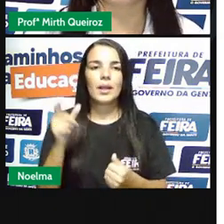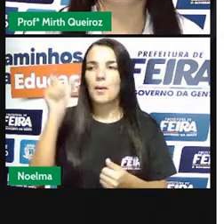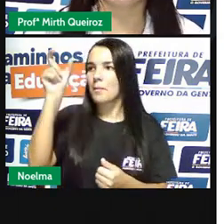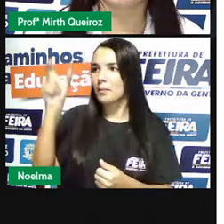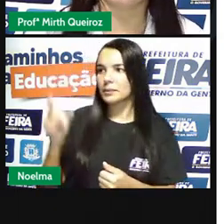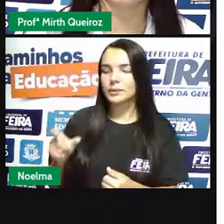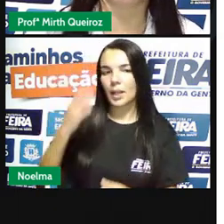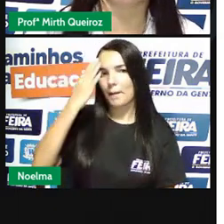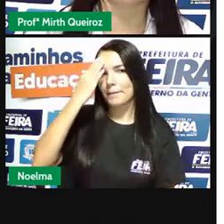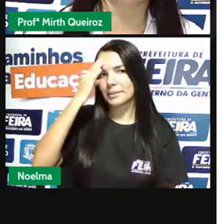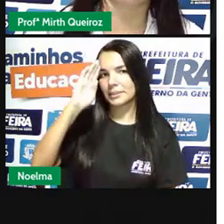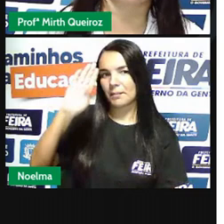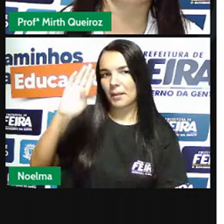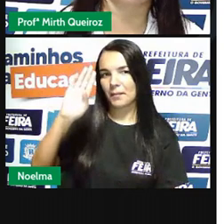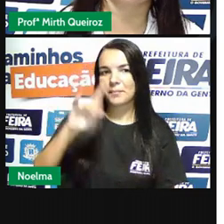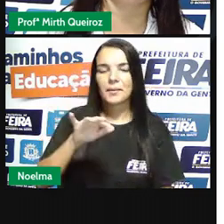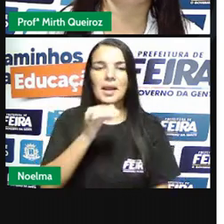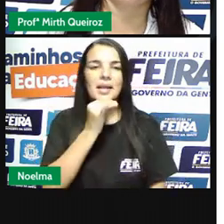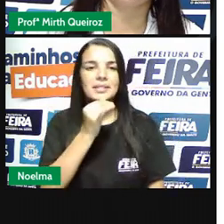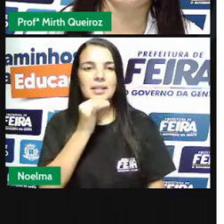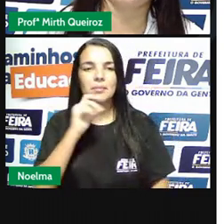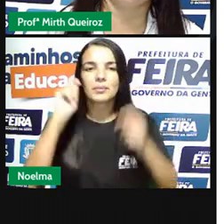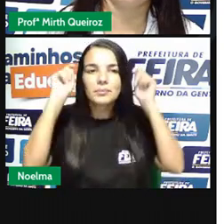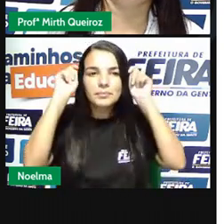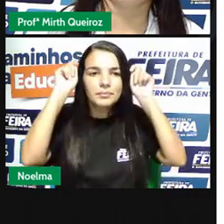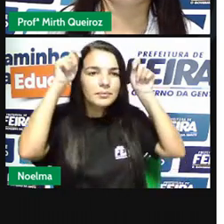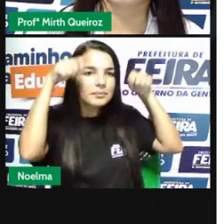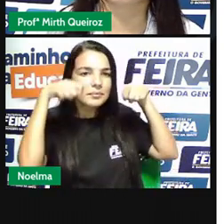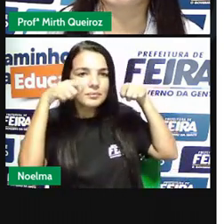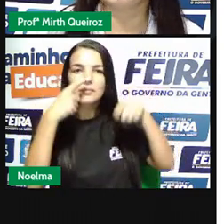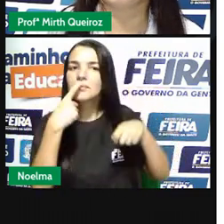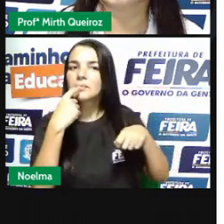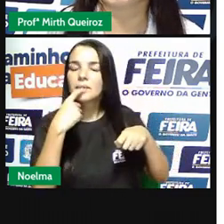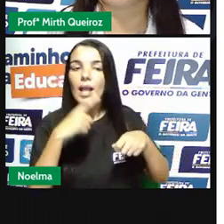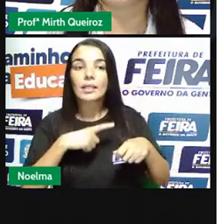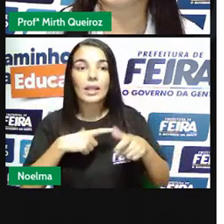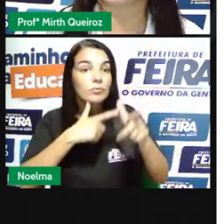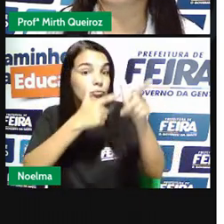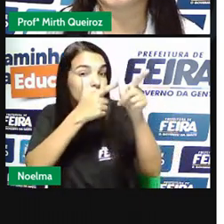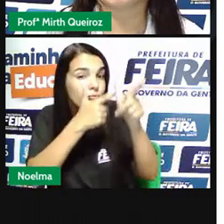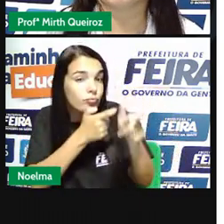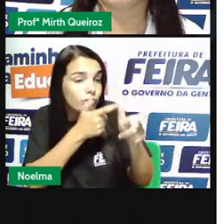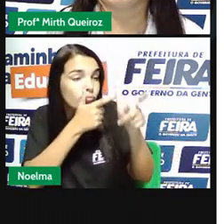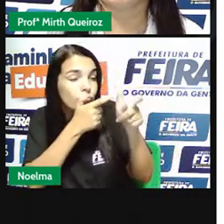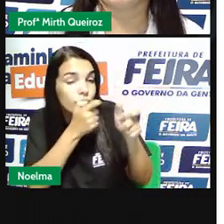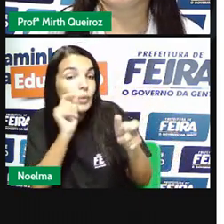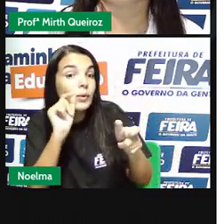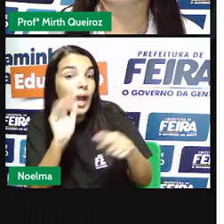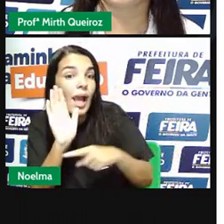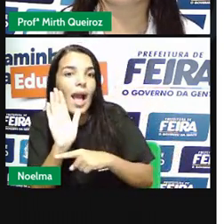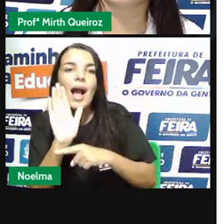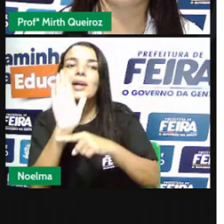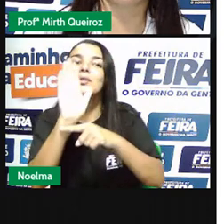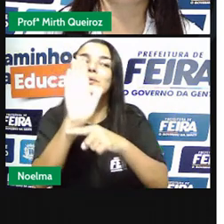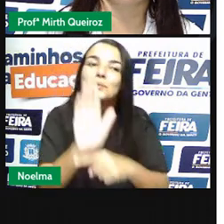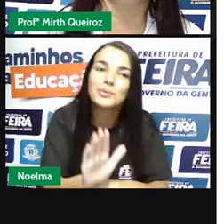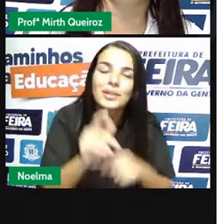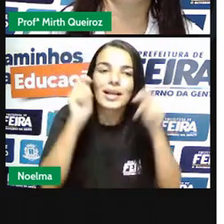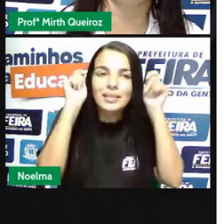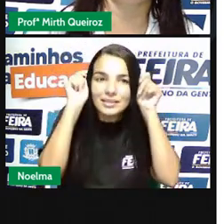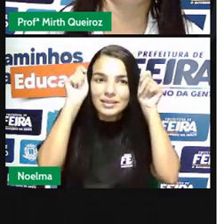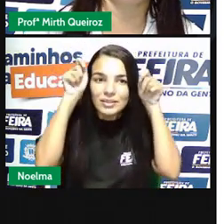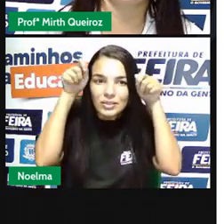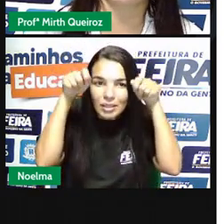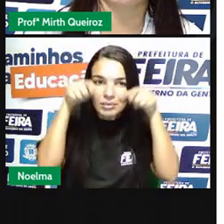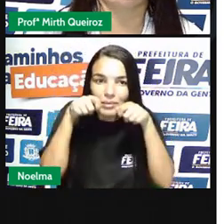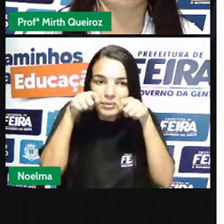personagem principal por exemplo na história do Chapeuzinho Vermelho tem um caçador né que vai ajudar a chapeuzinho a